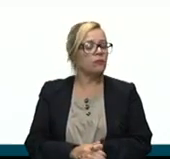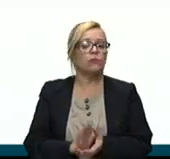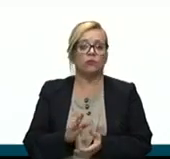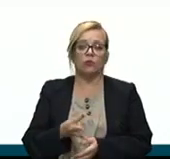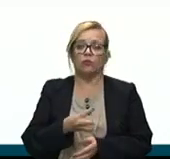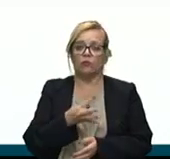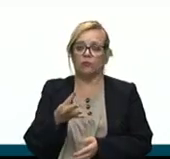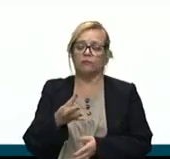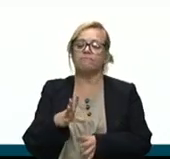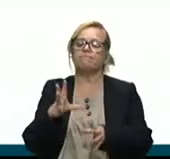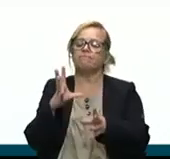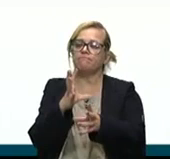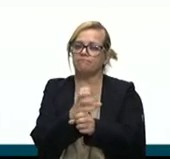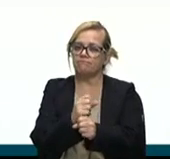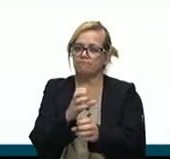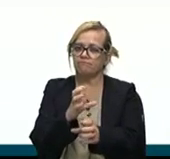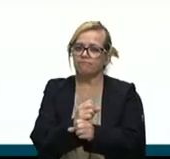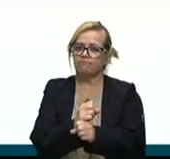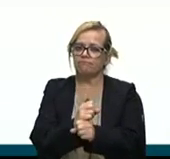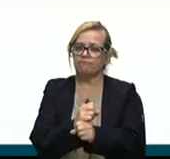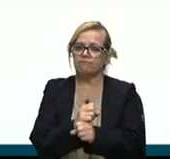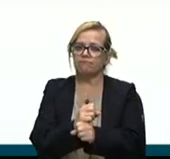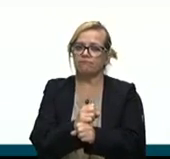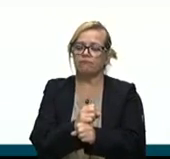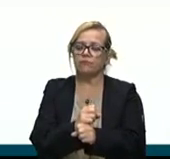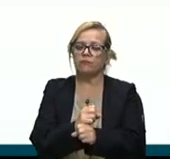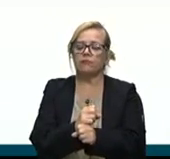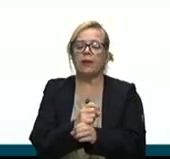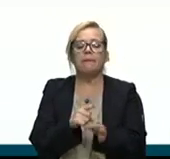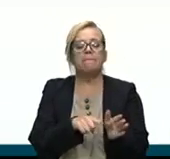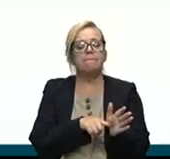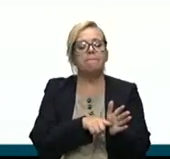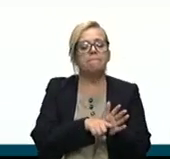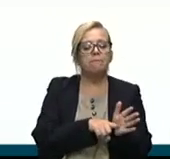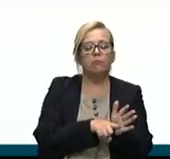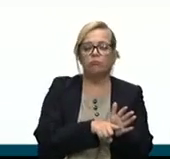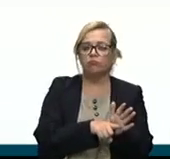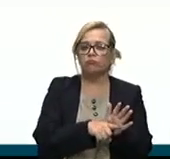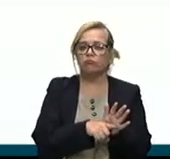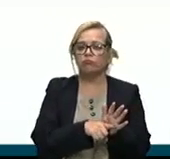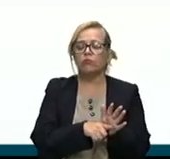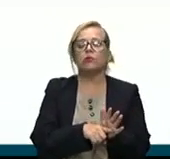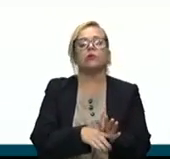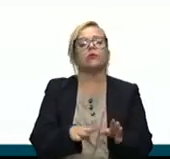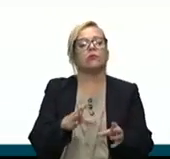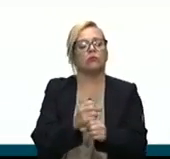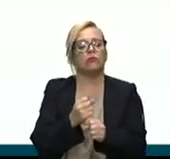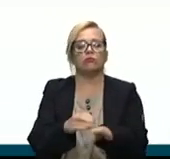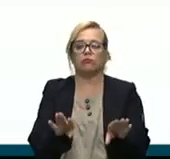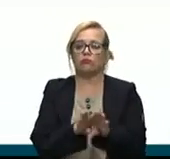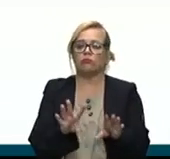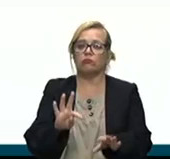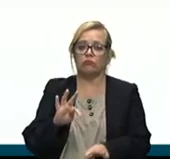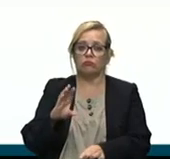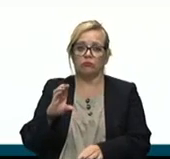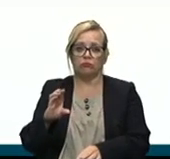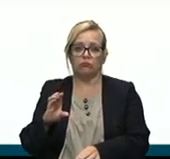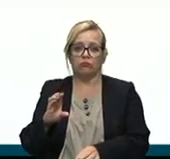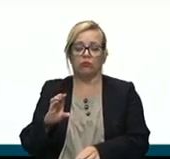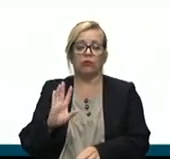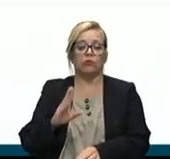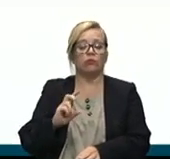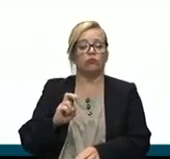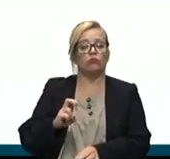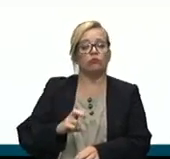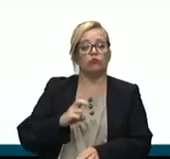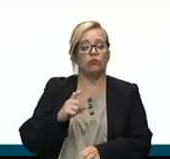Passo 4, nós vamos calcular a estatística a partir da amostra. Nós vamos calcular o TC. E o passo 5,